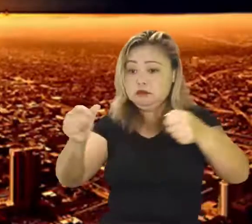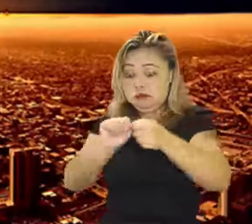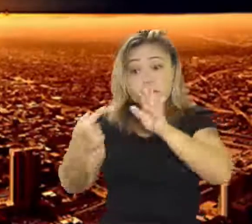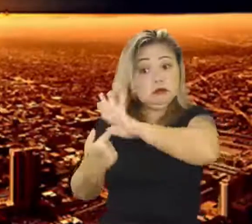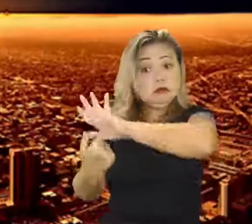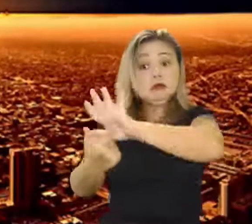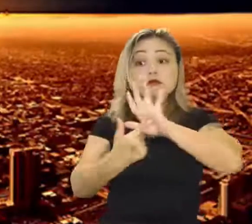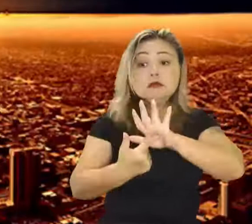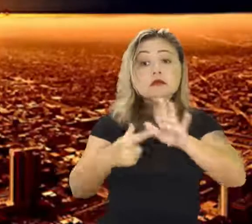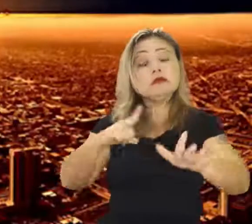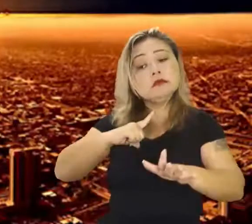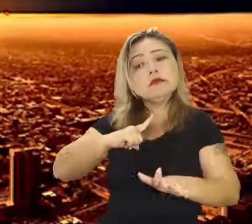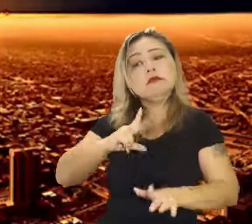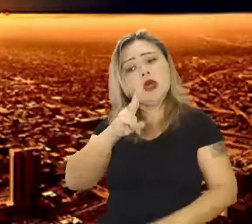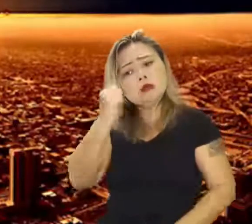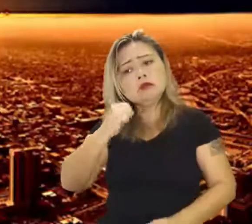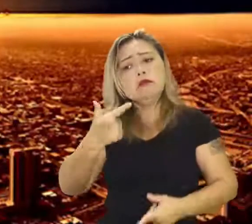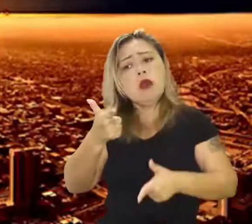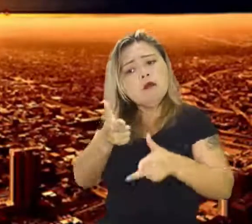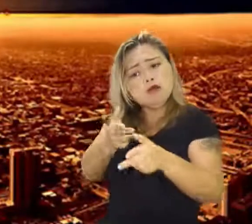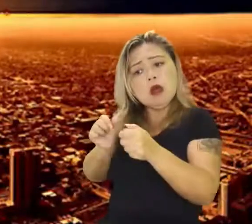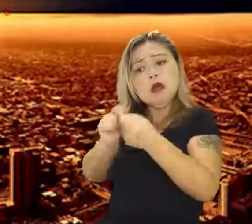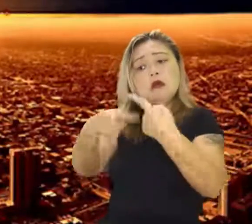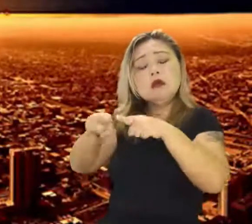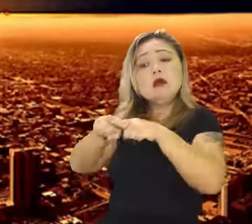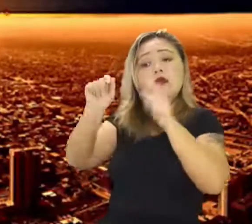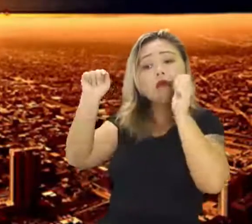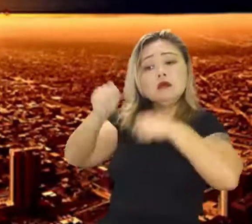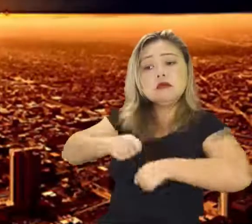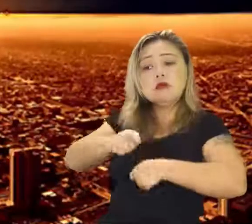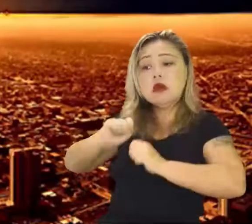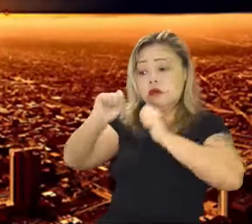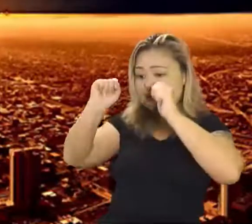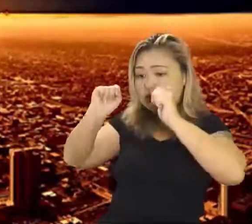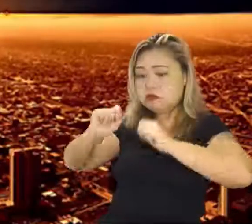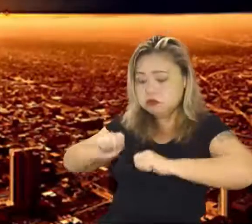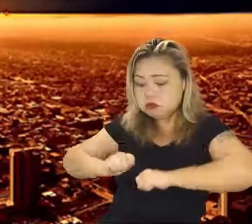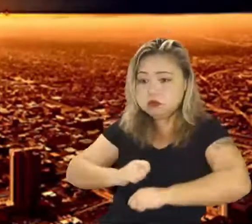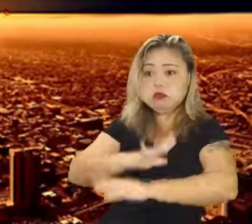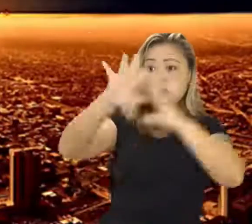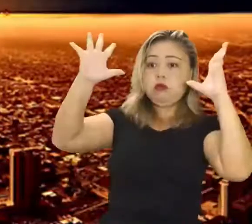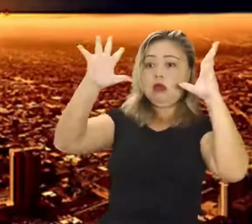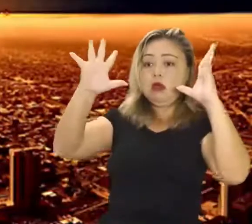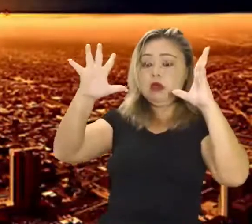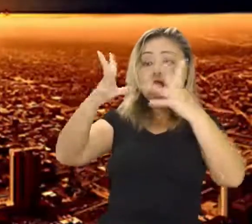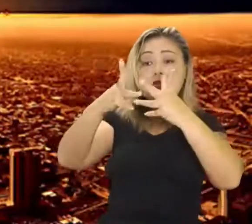mostrar que eles têm um poderio bélico que poderia destruir com tudo.